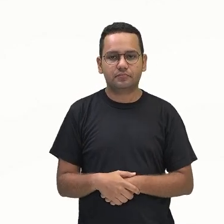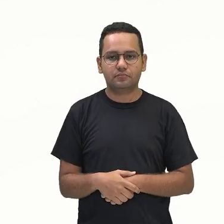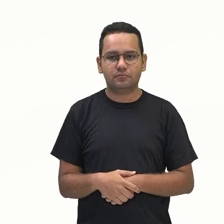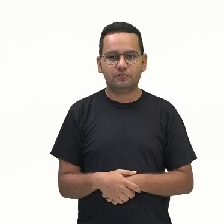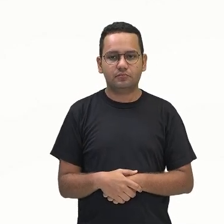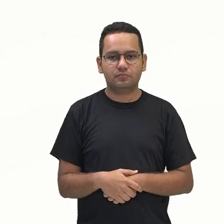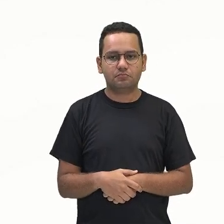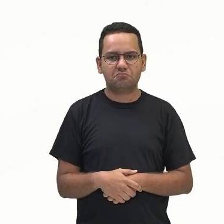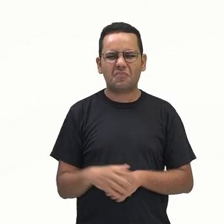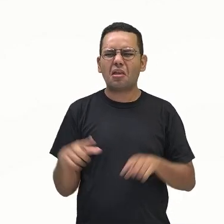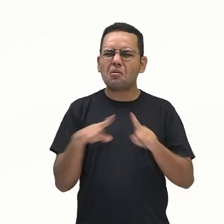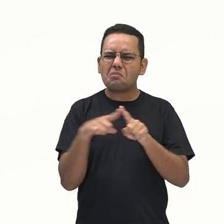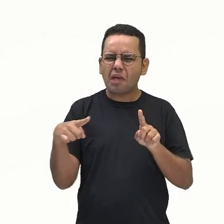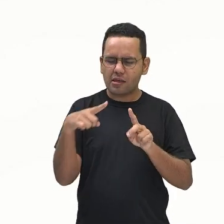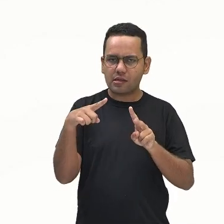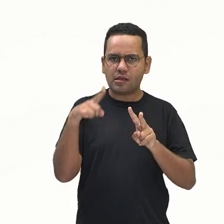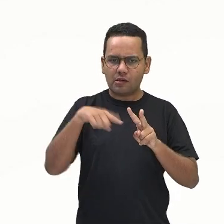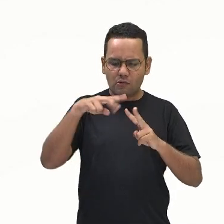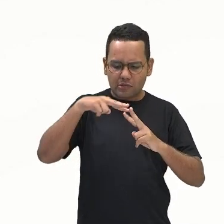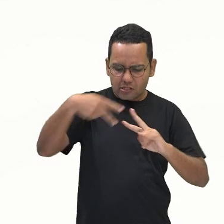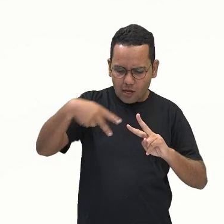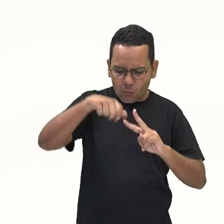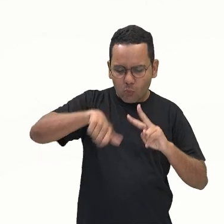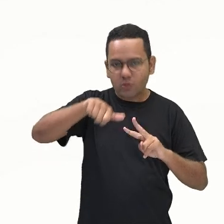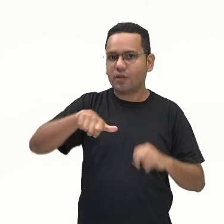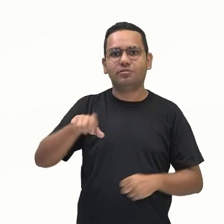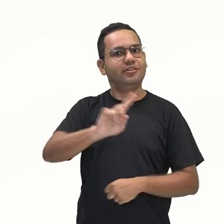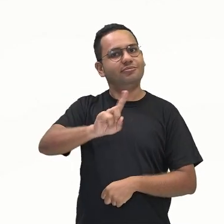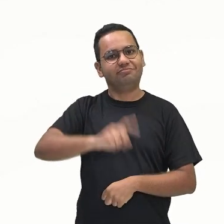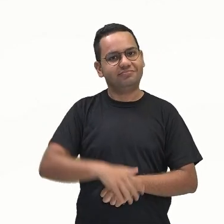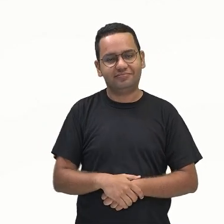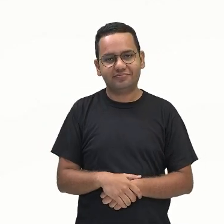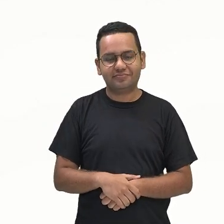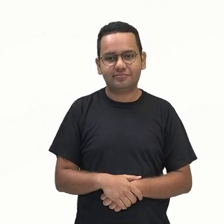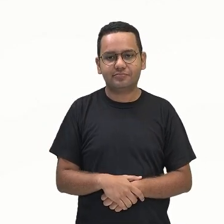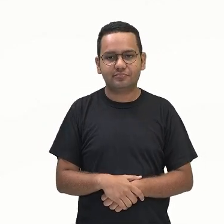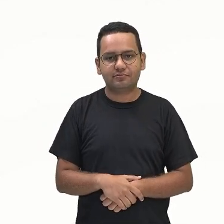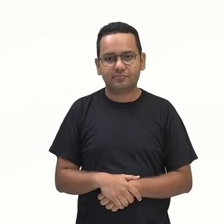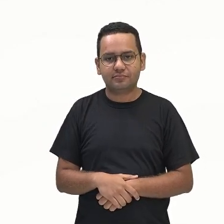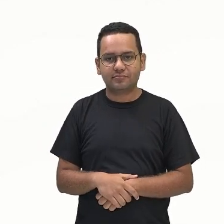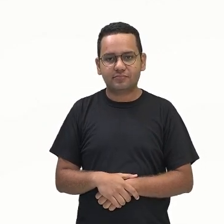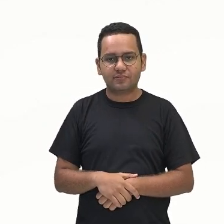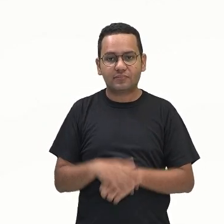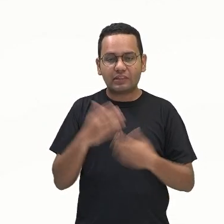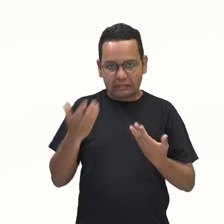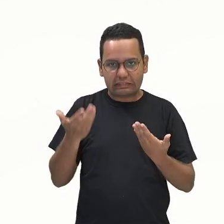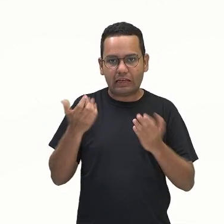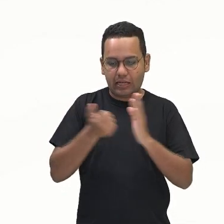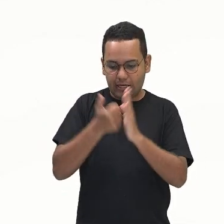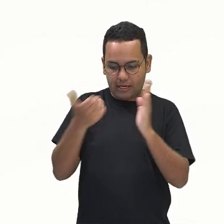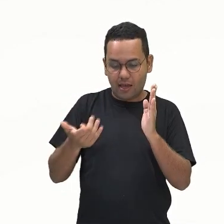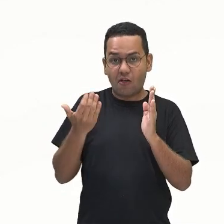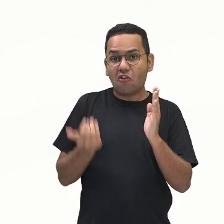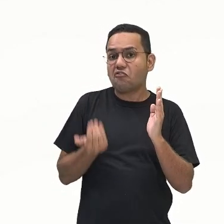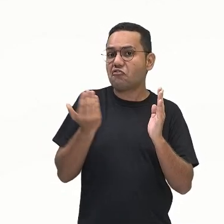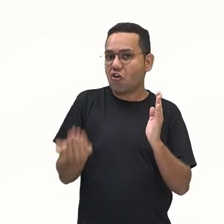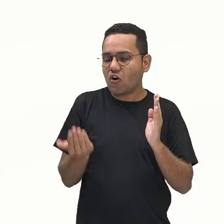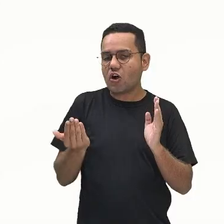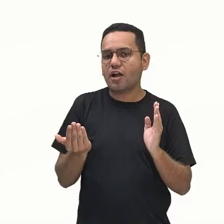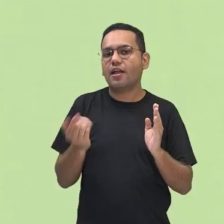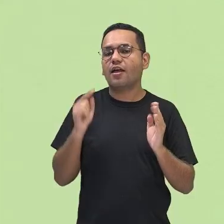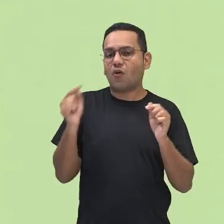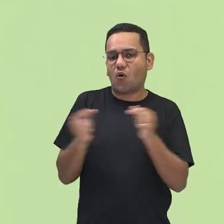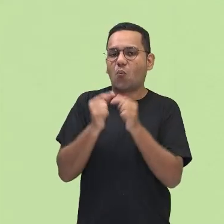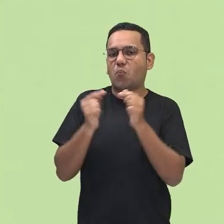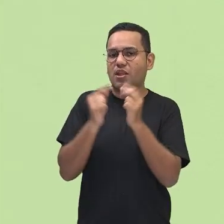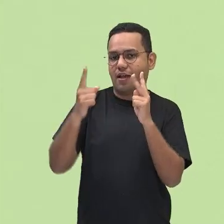vai alterar os seus genes. Essa aparência aí, né, que nós observamos, essa característica, é o fenótipo, é aquilo